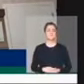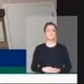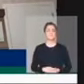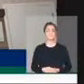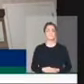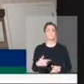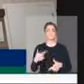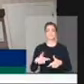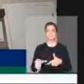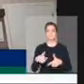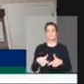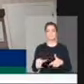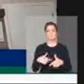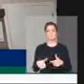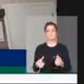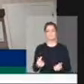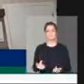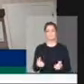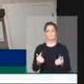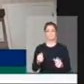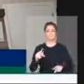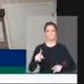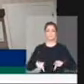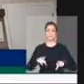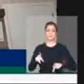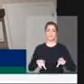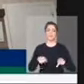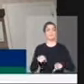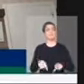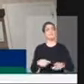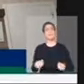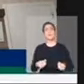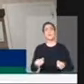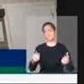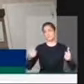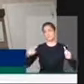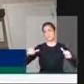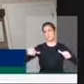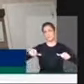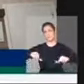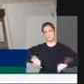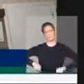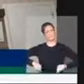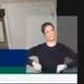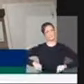condições da população se tornar as condições de vida se tornaram cada vez mais